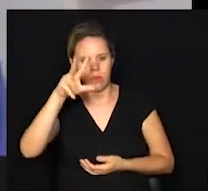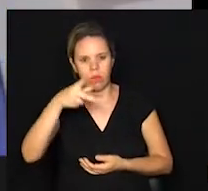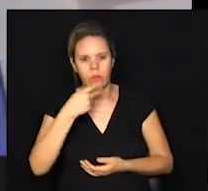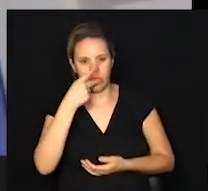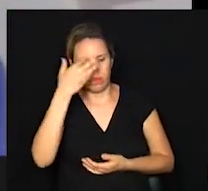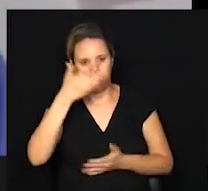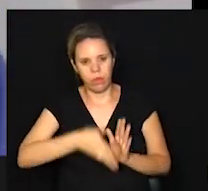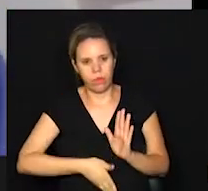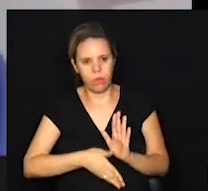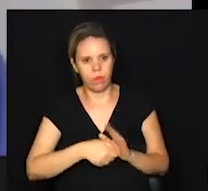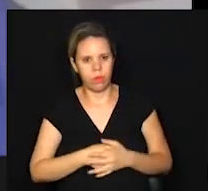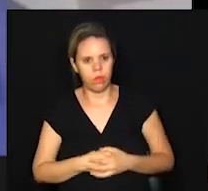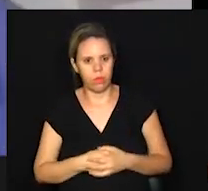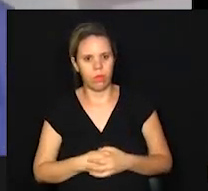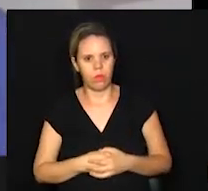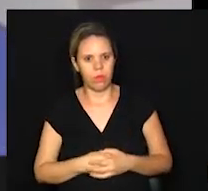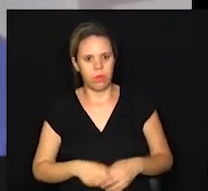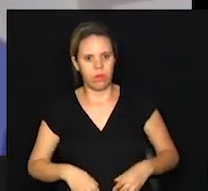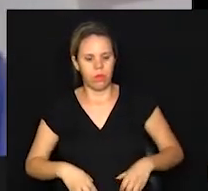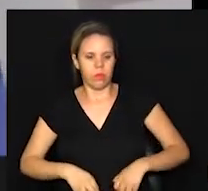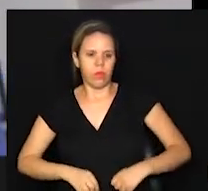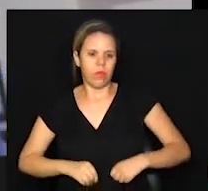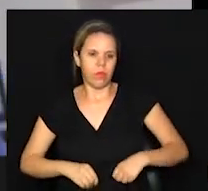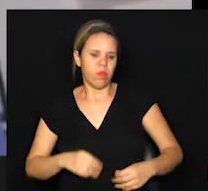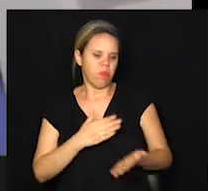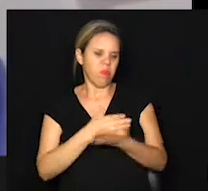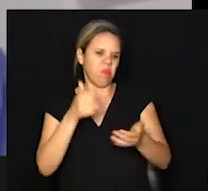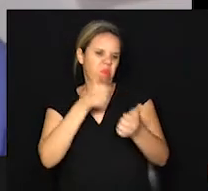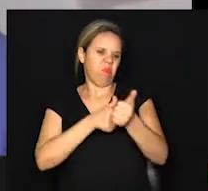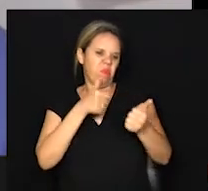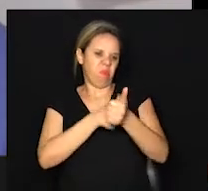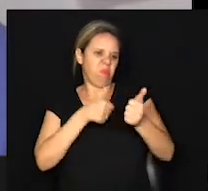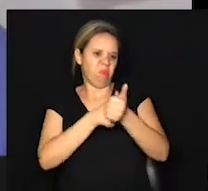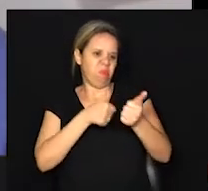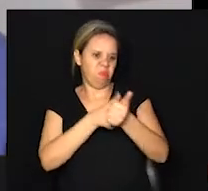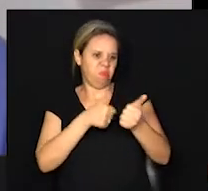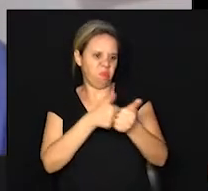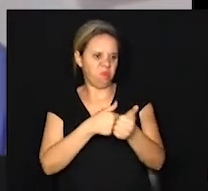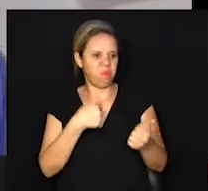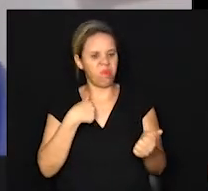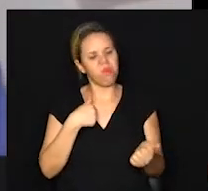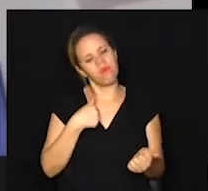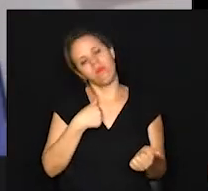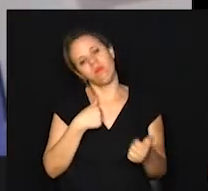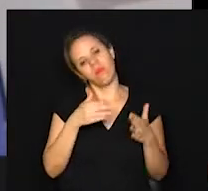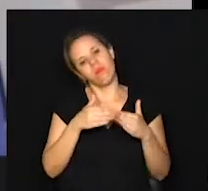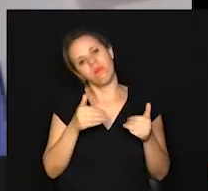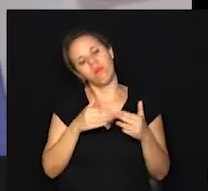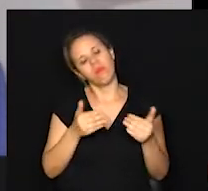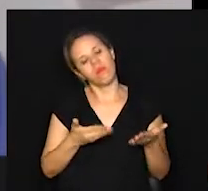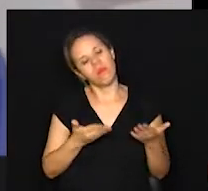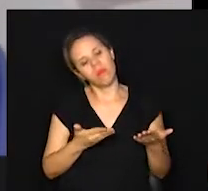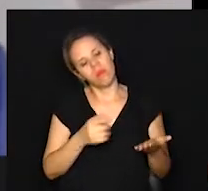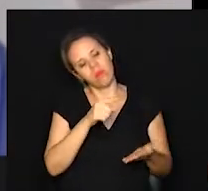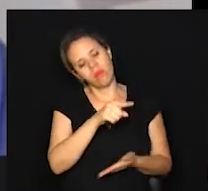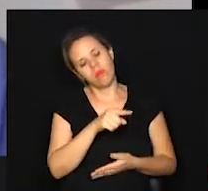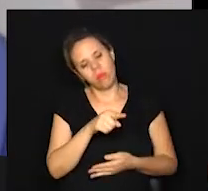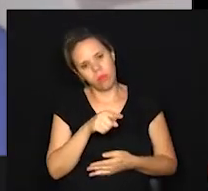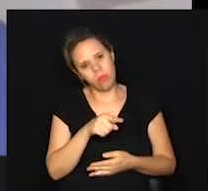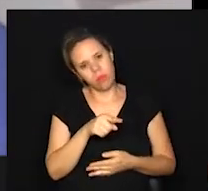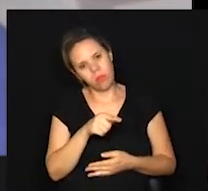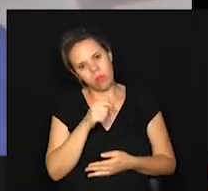prova. E aí começou-se a perseguição no meu caso, mas ainda que de uma forma leve, uma forma ainda